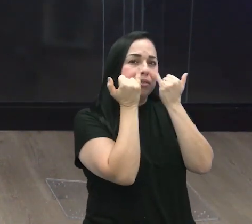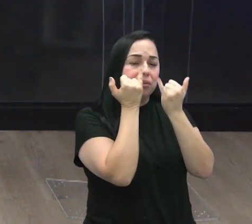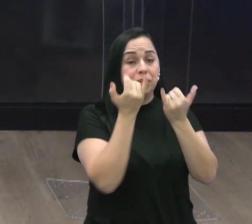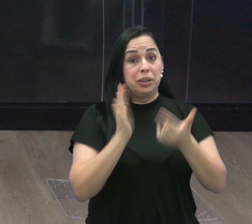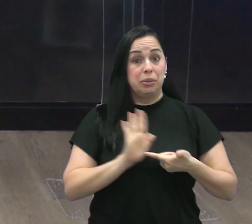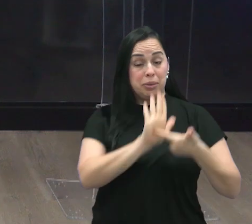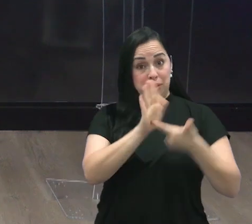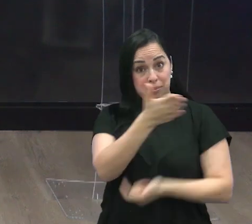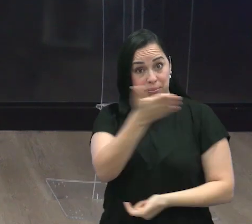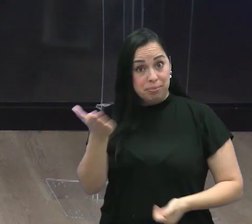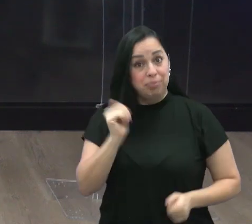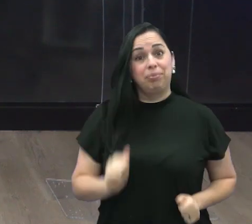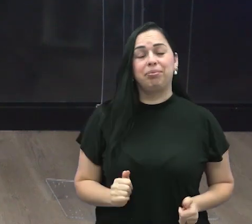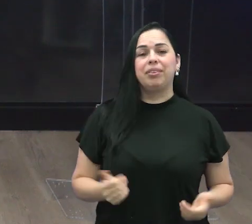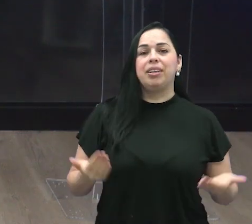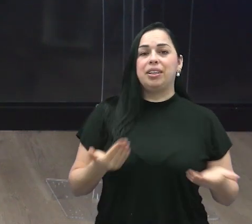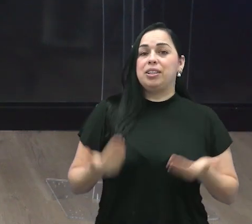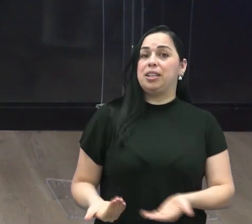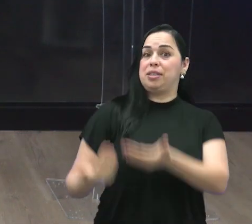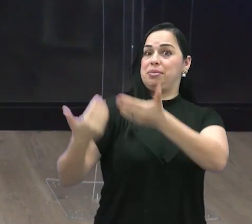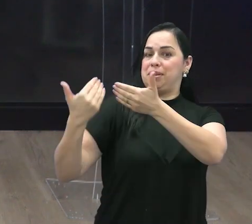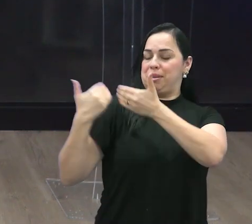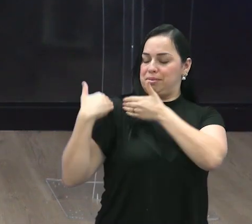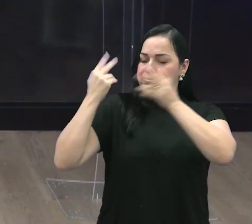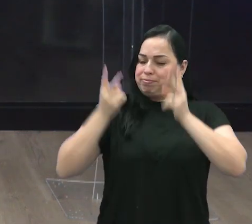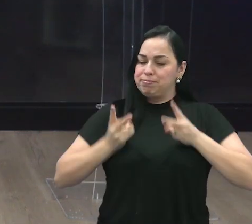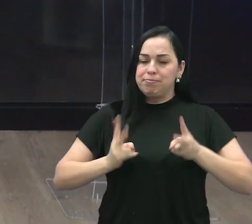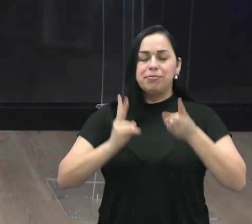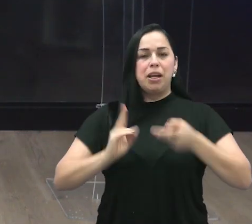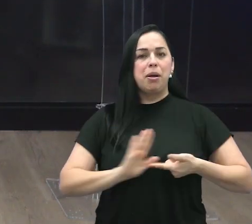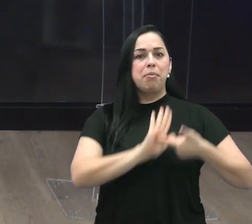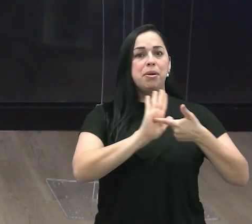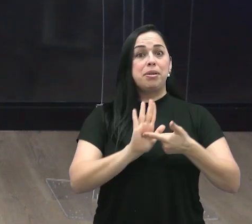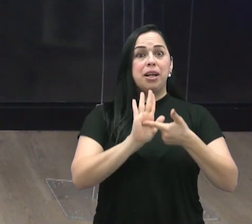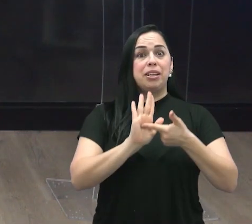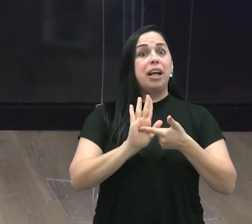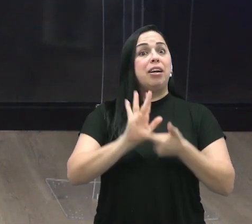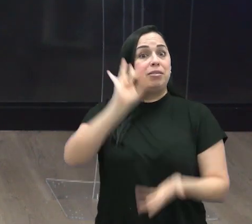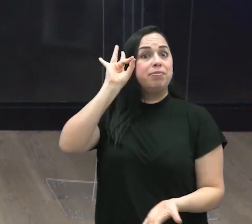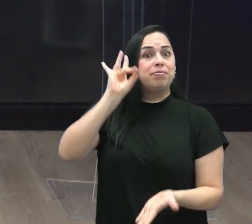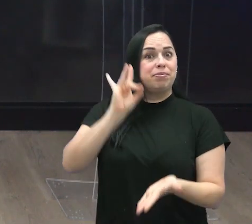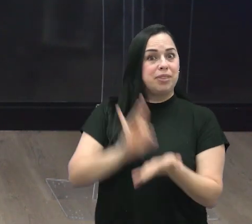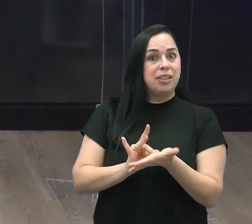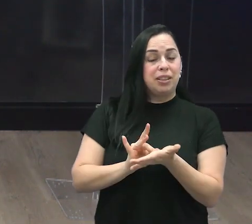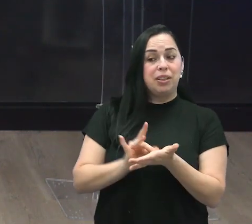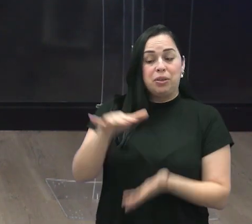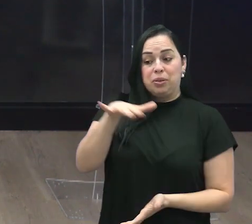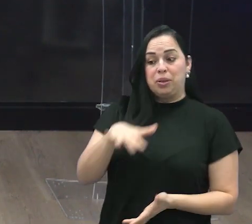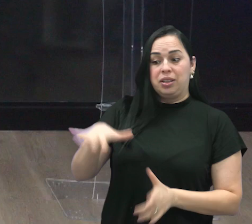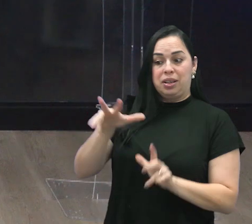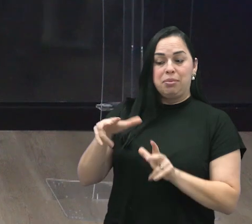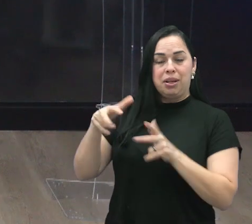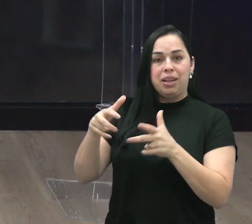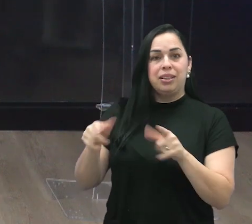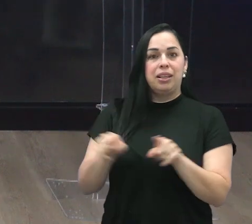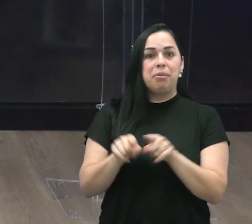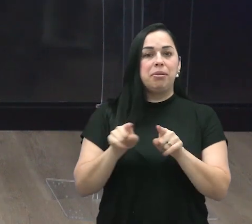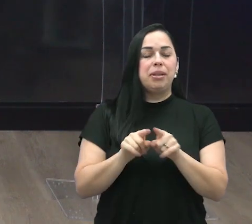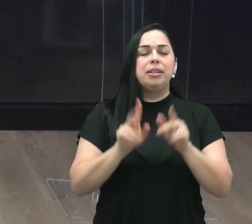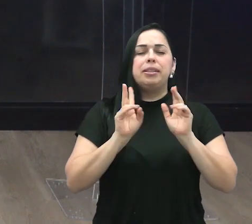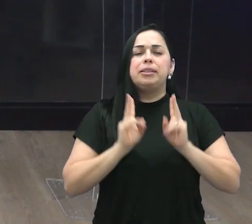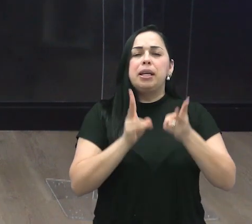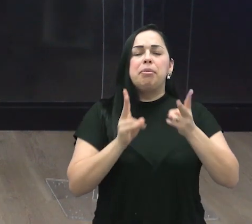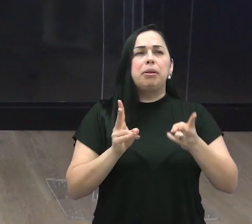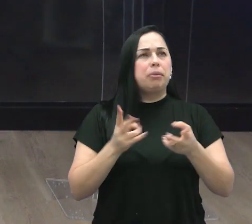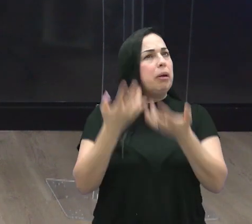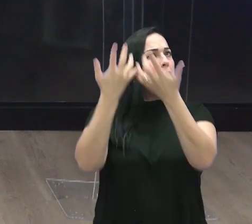você. O nosso compromisso daqui continua sendo o de dar transparência ao trabalho do Legislativo, refletir sobre temas